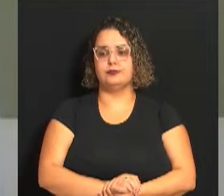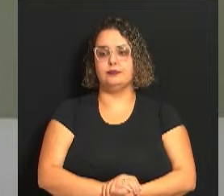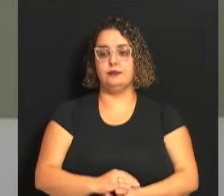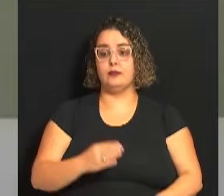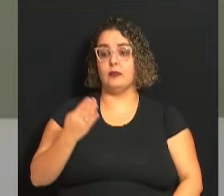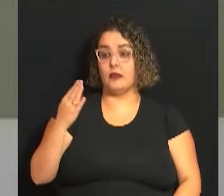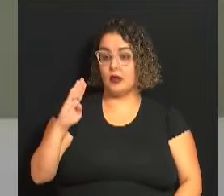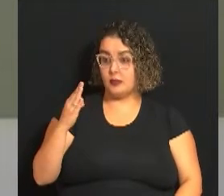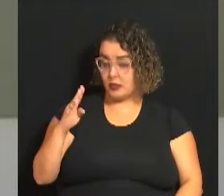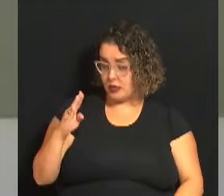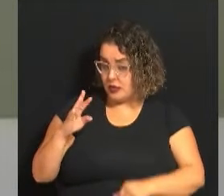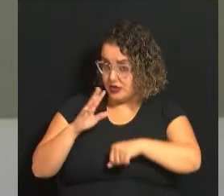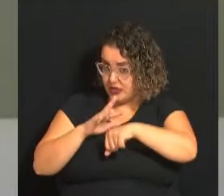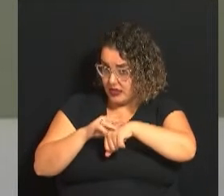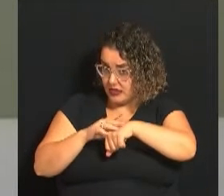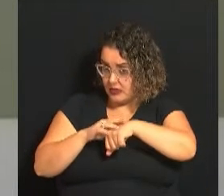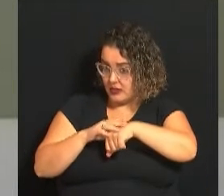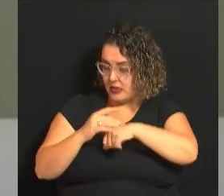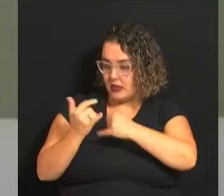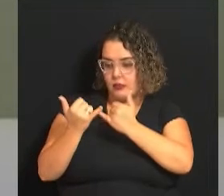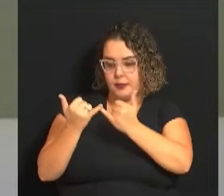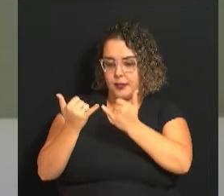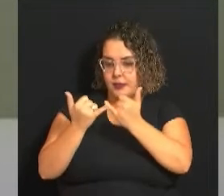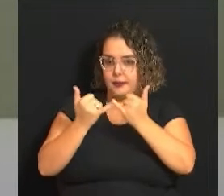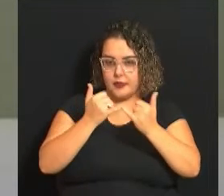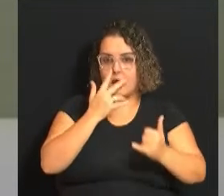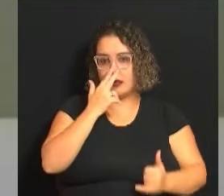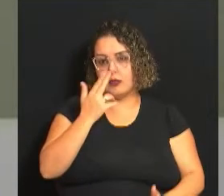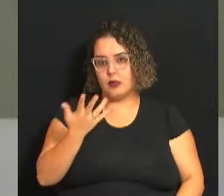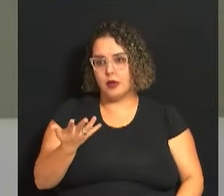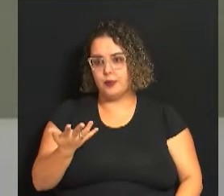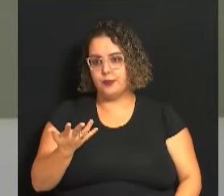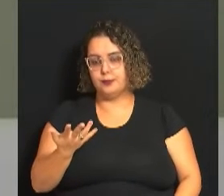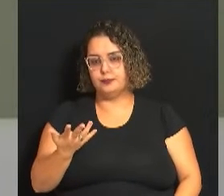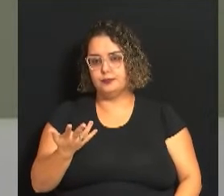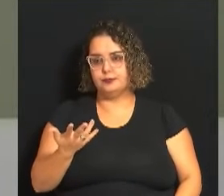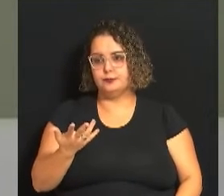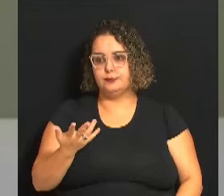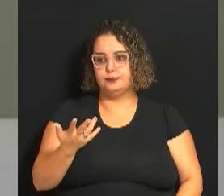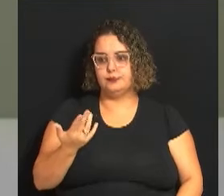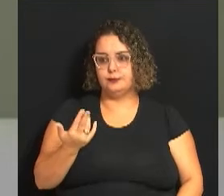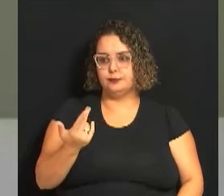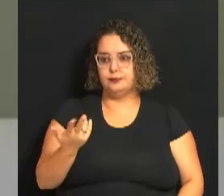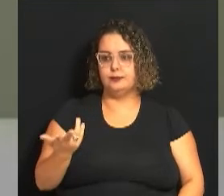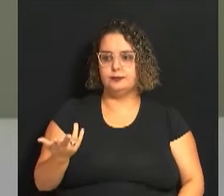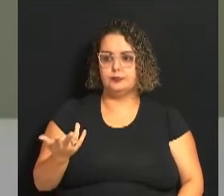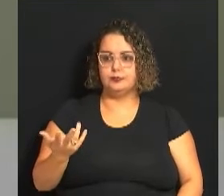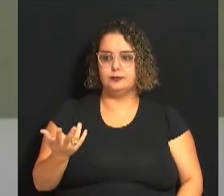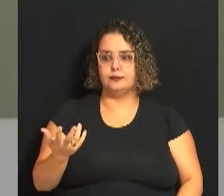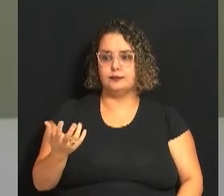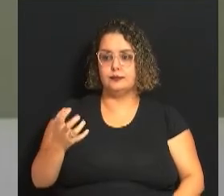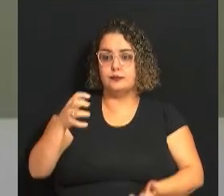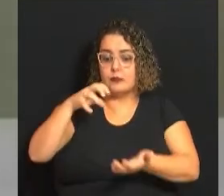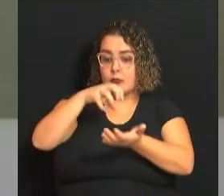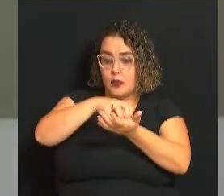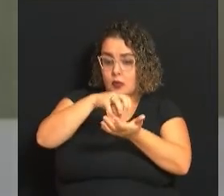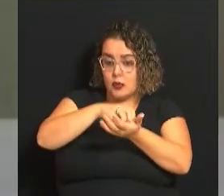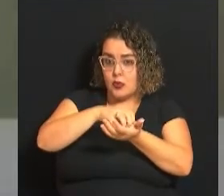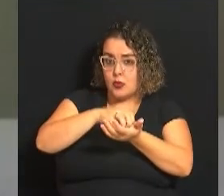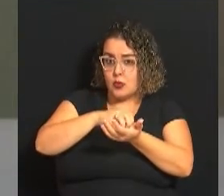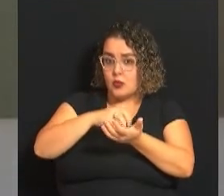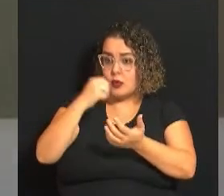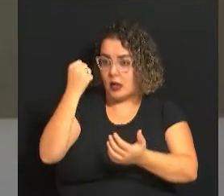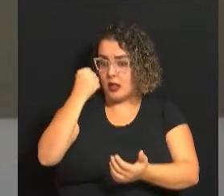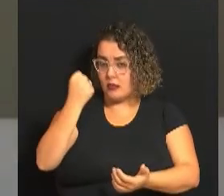é muito semelhante. Um grupo de doença um pouco mais agressiva e outro